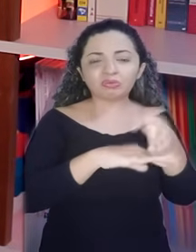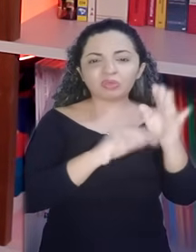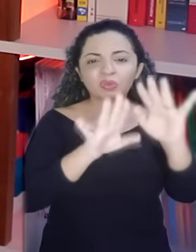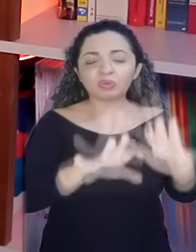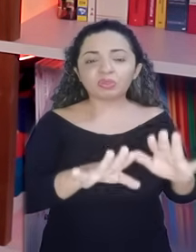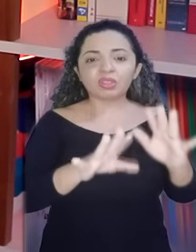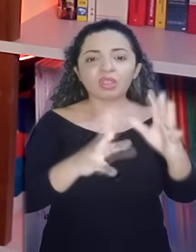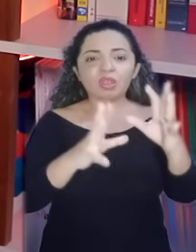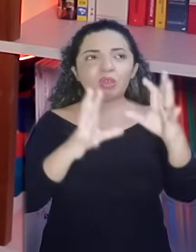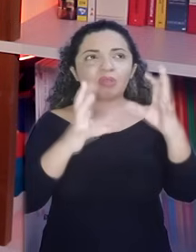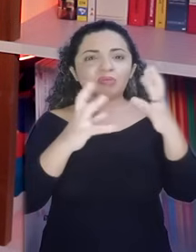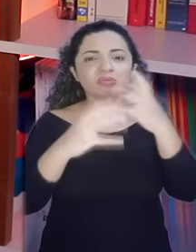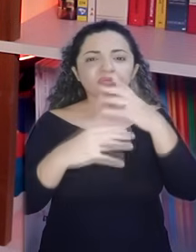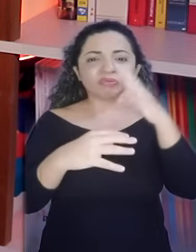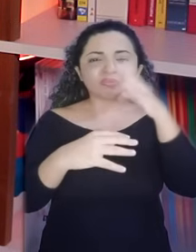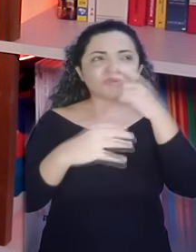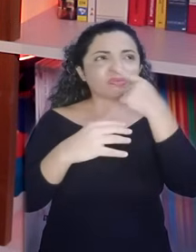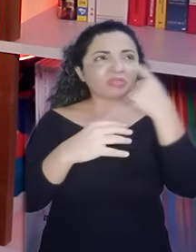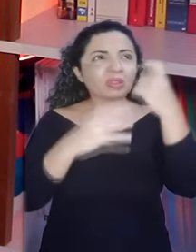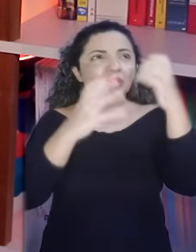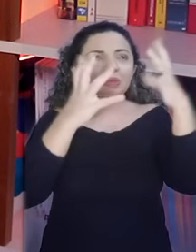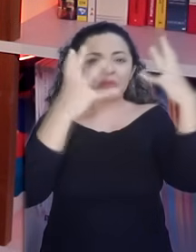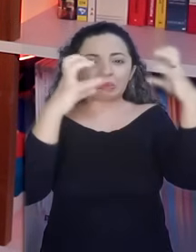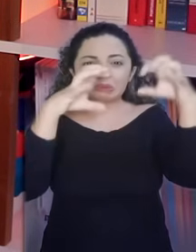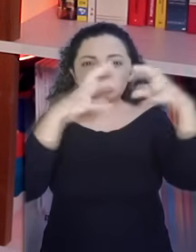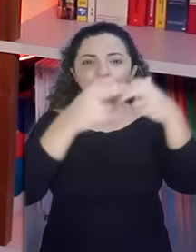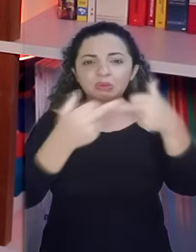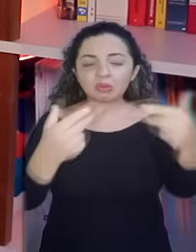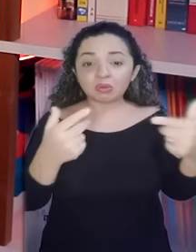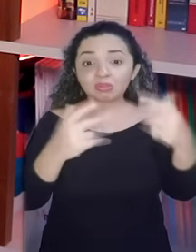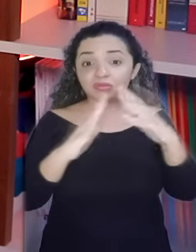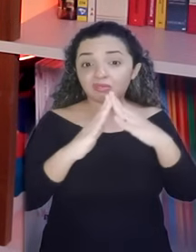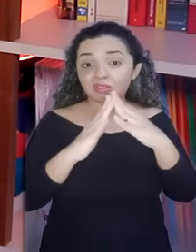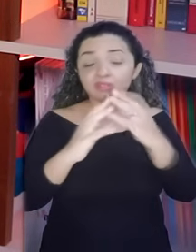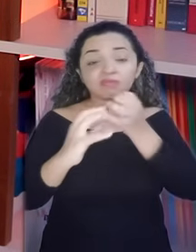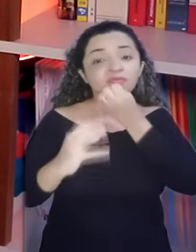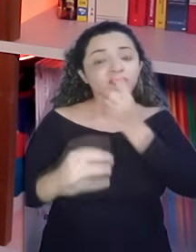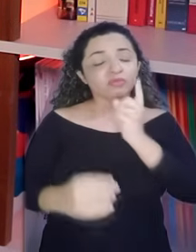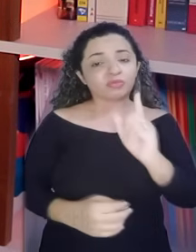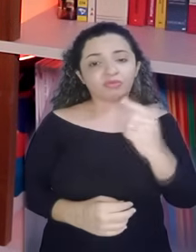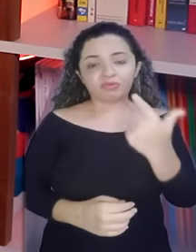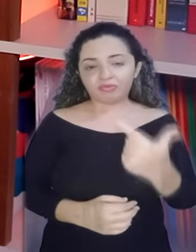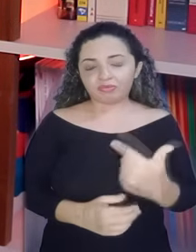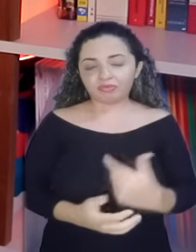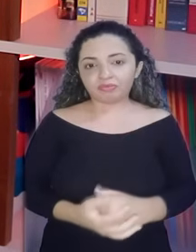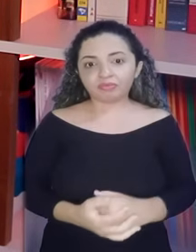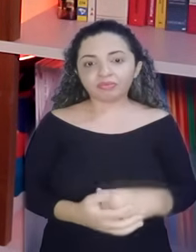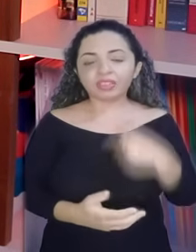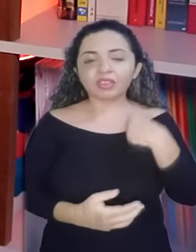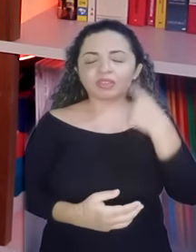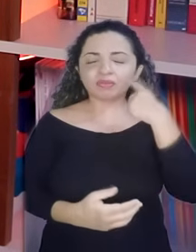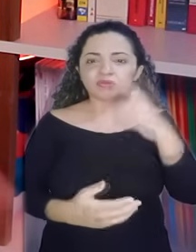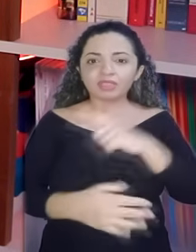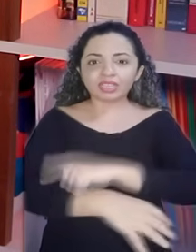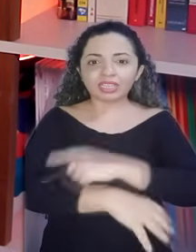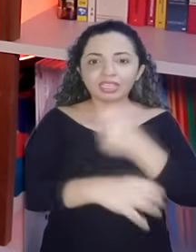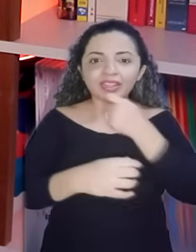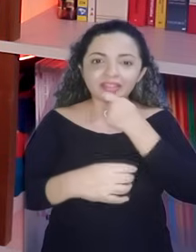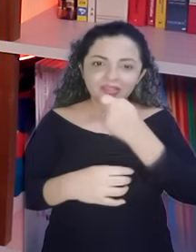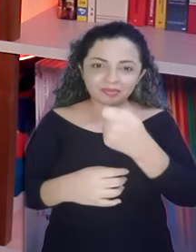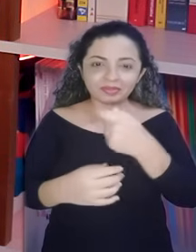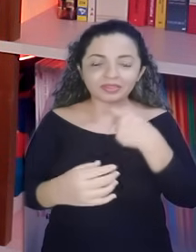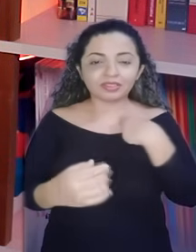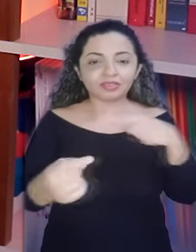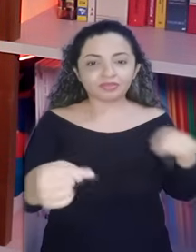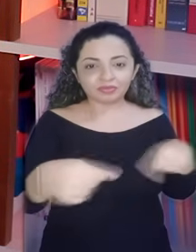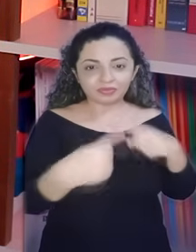mofo, úmido. E logo eu pensei em trazer algumas obras aqui para a gente expandir um pouco essa reportagem. A primeira